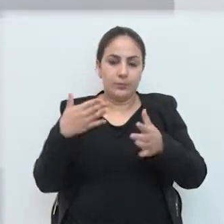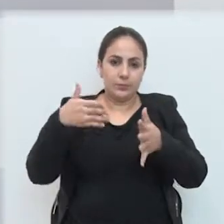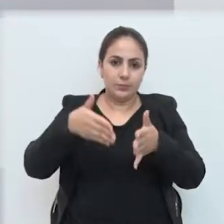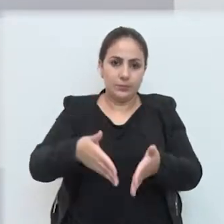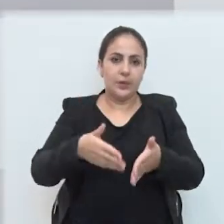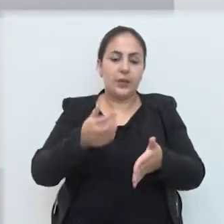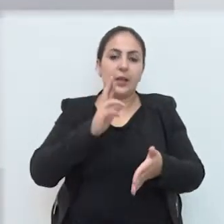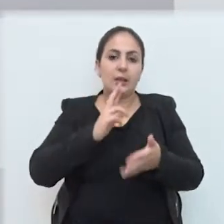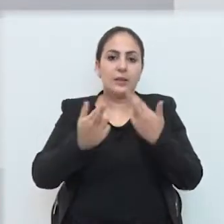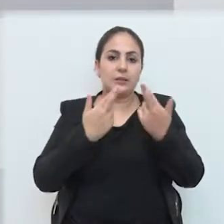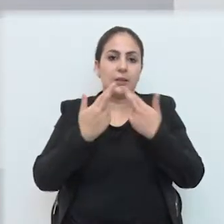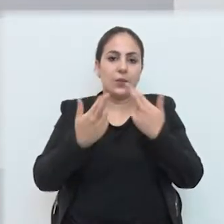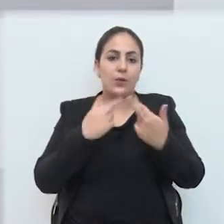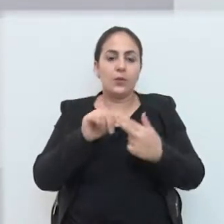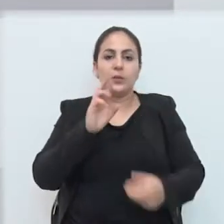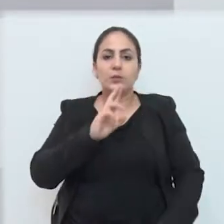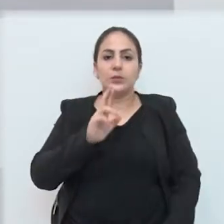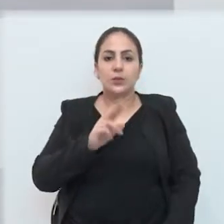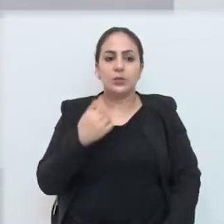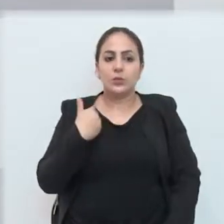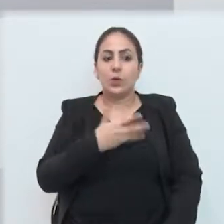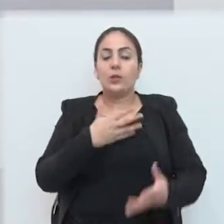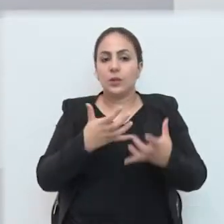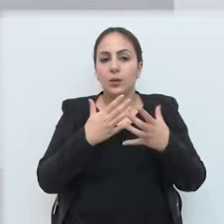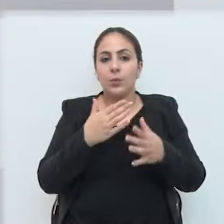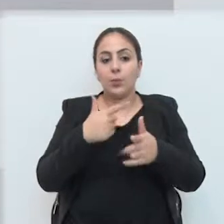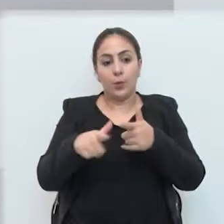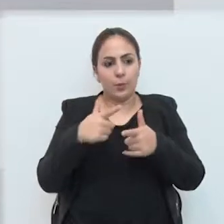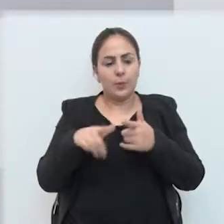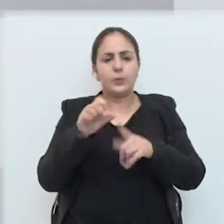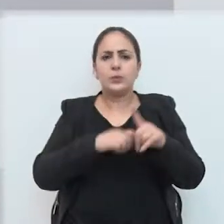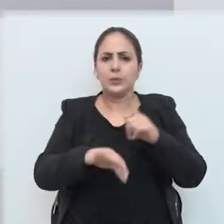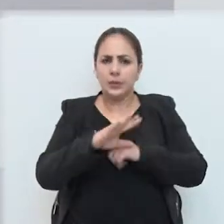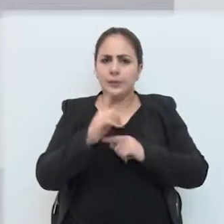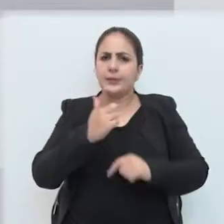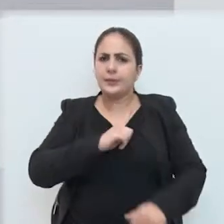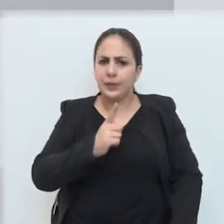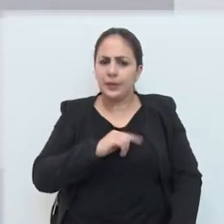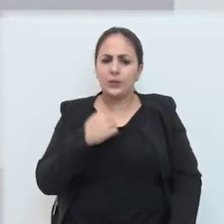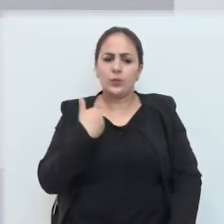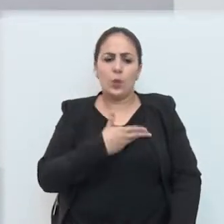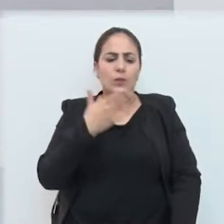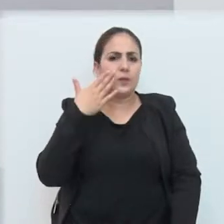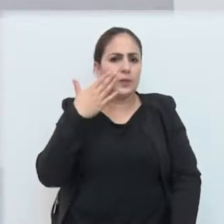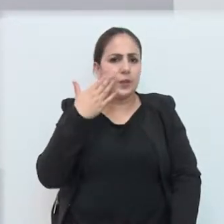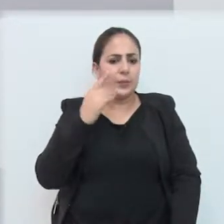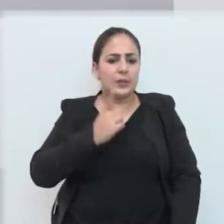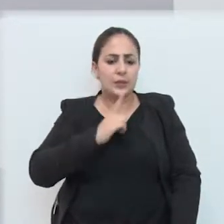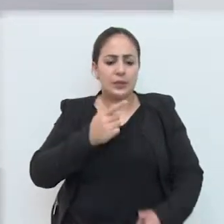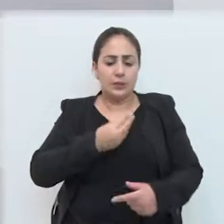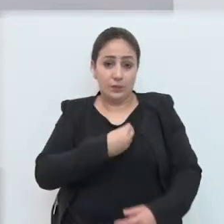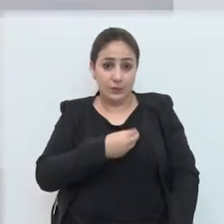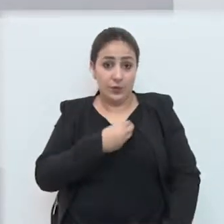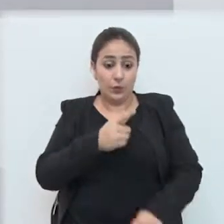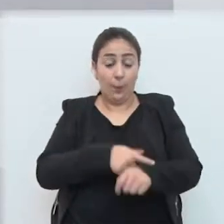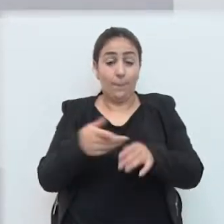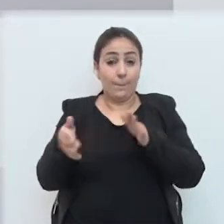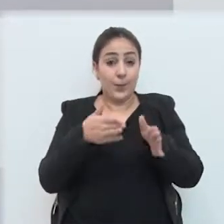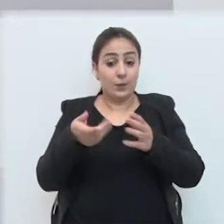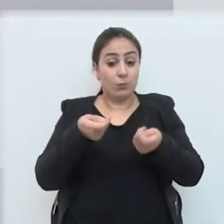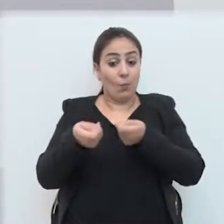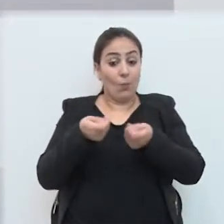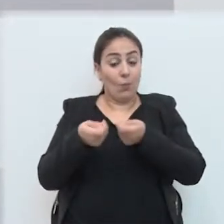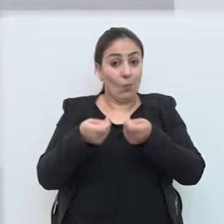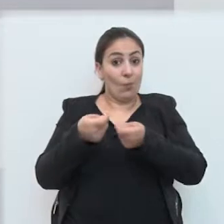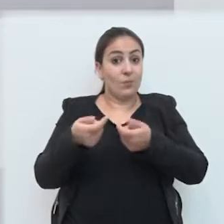intensificado em relação ao seu resultado. E é isso que nós queremos. Problemas a sociedade tem, a gente sabe que vivemos aí num período de